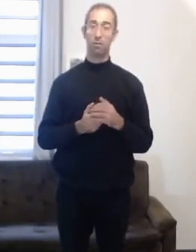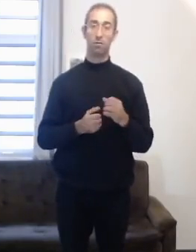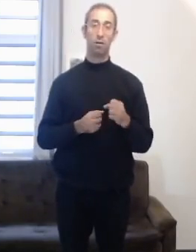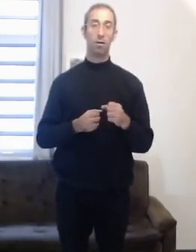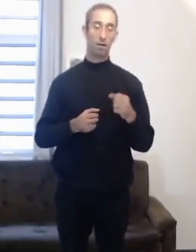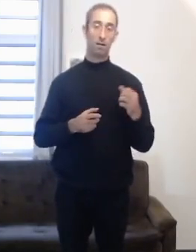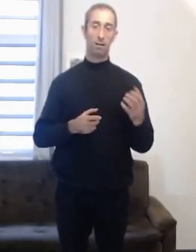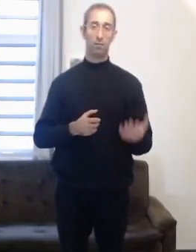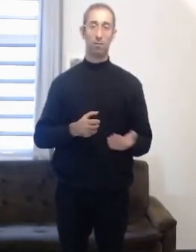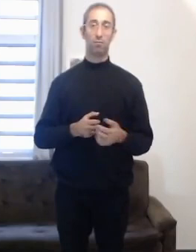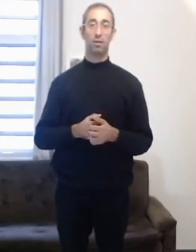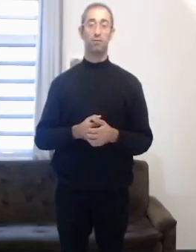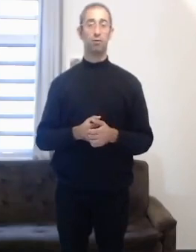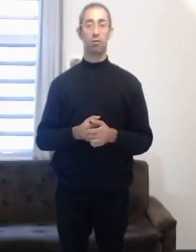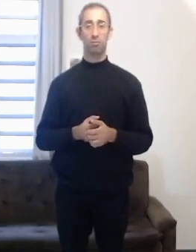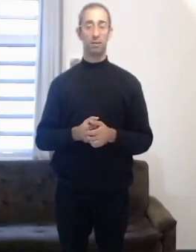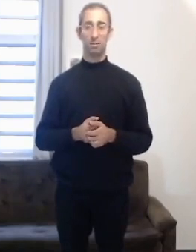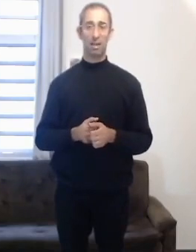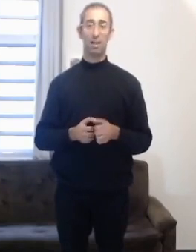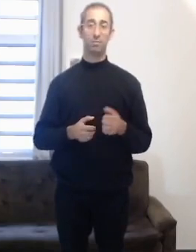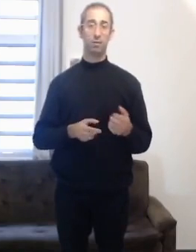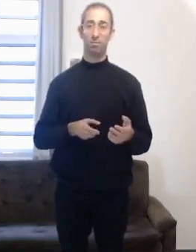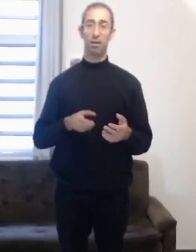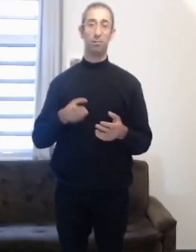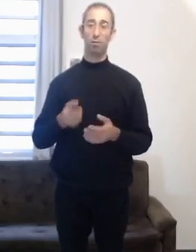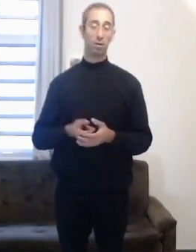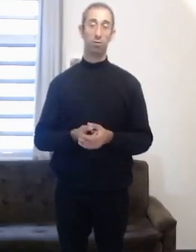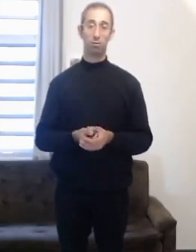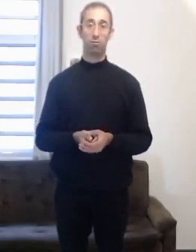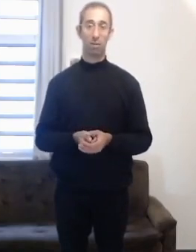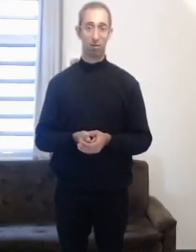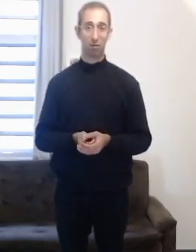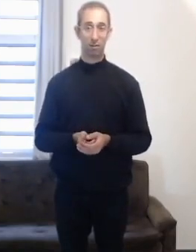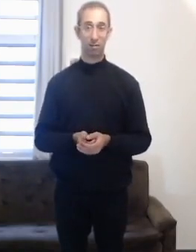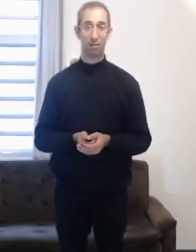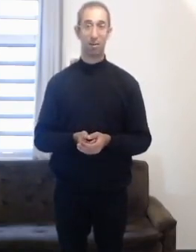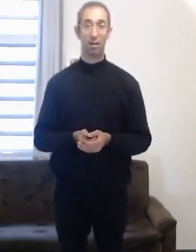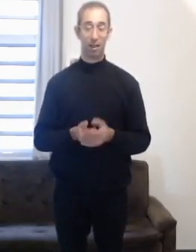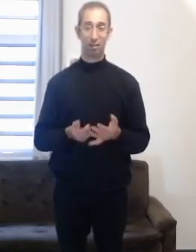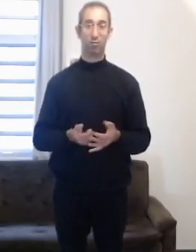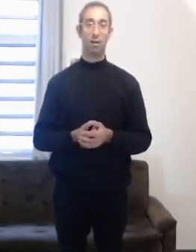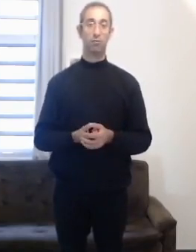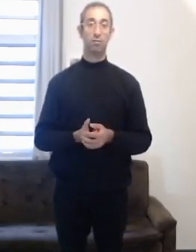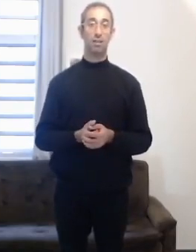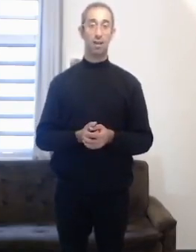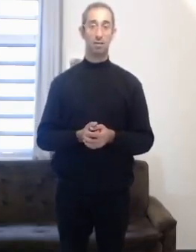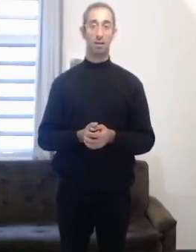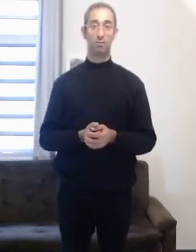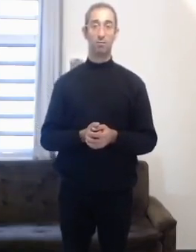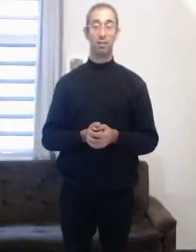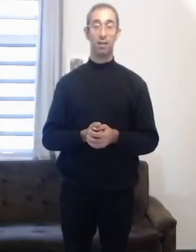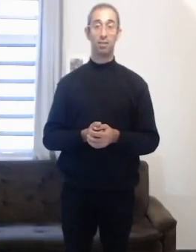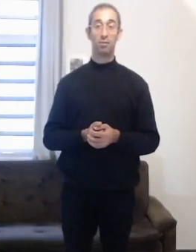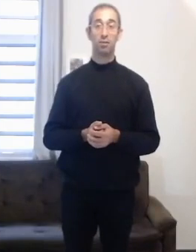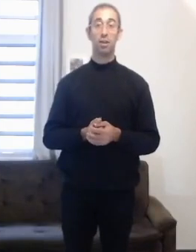com o professor, pela plataforma do Ambiente Virtual de Aprendizagem, por e-mail, por qualquer outro contato